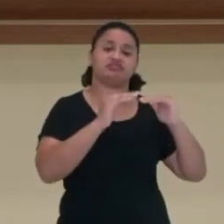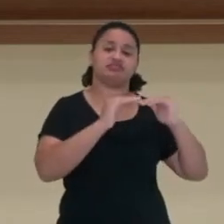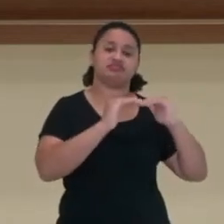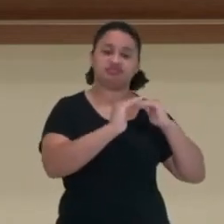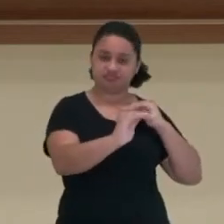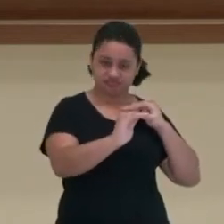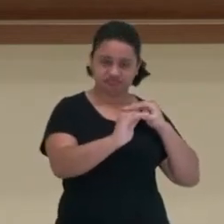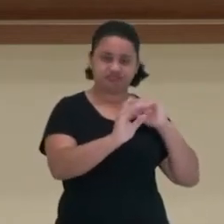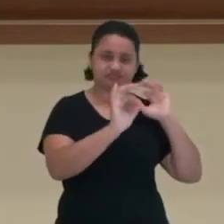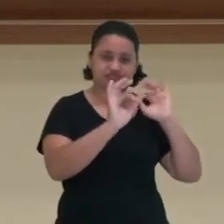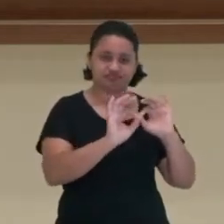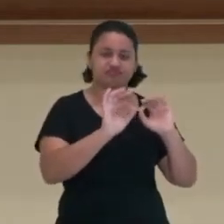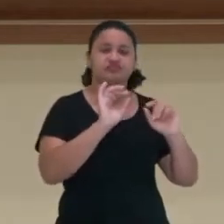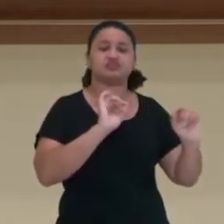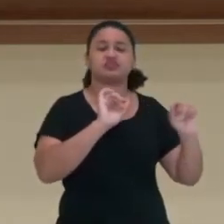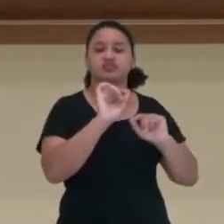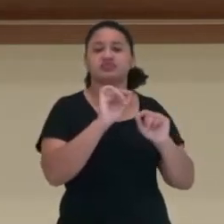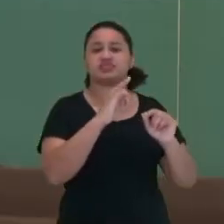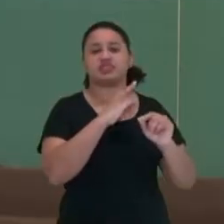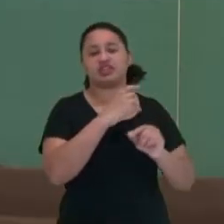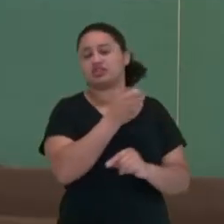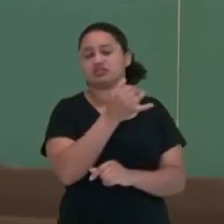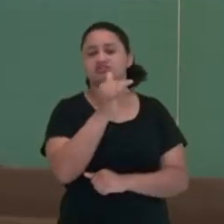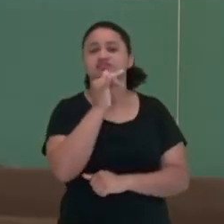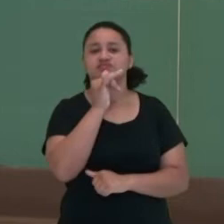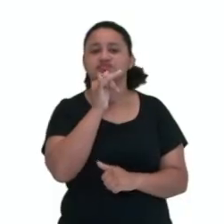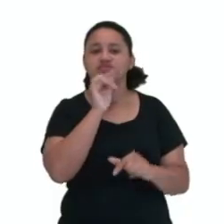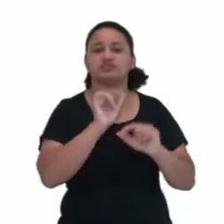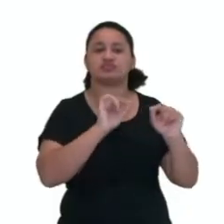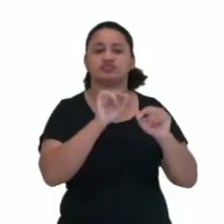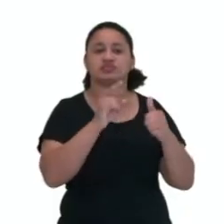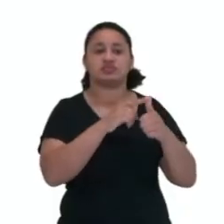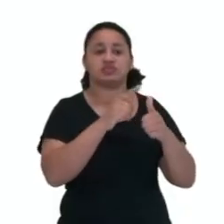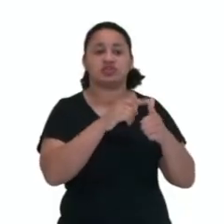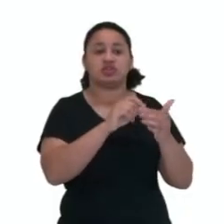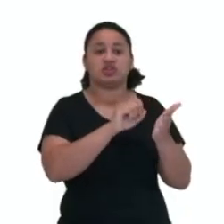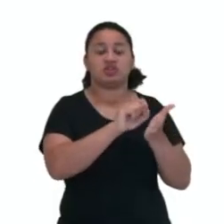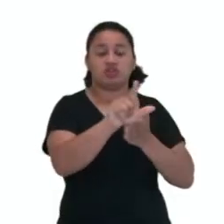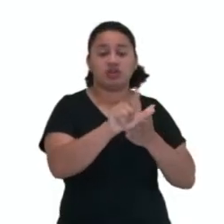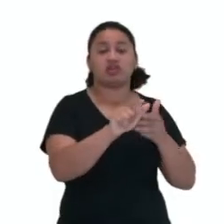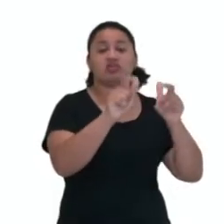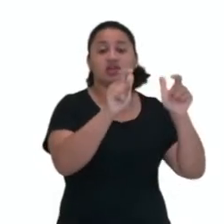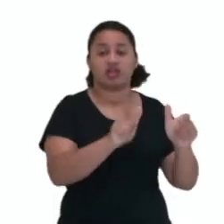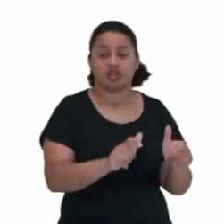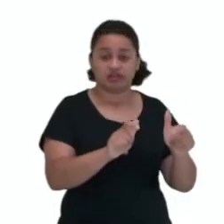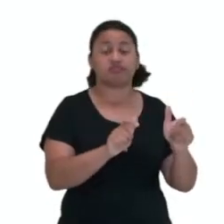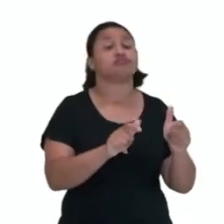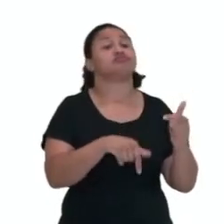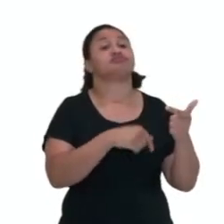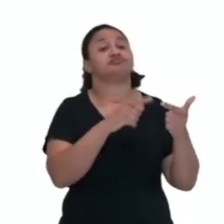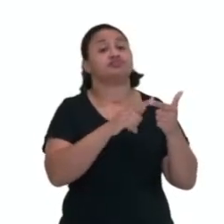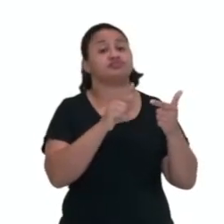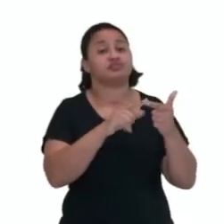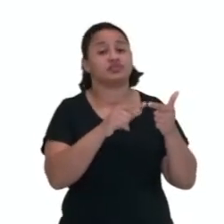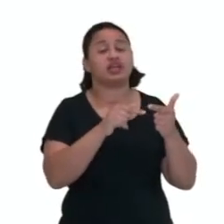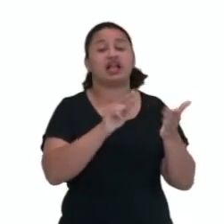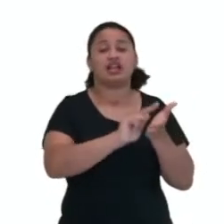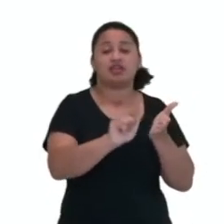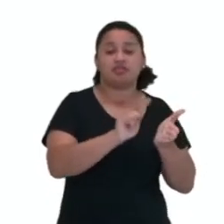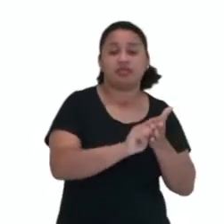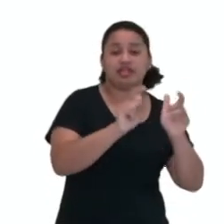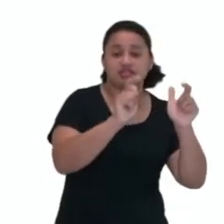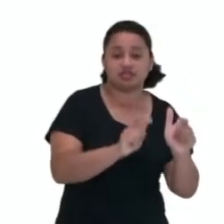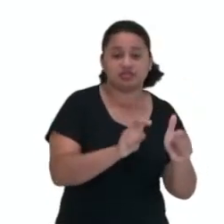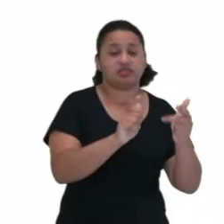custos fixos, que temos alguns exemplos. O aluguel do imóvel onde a empresa está instalado, limpeza